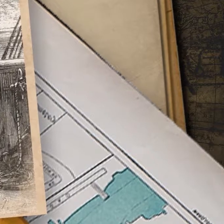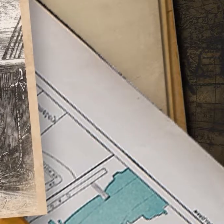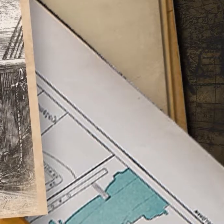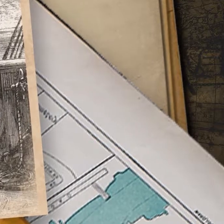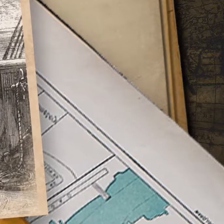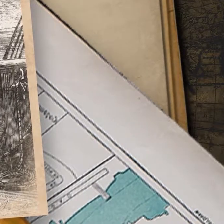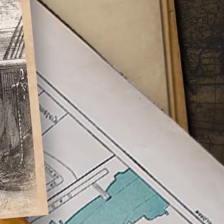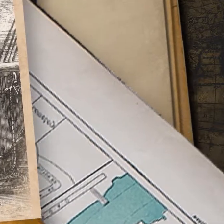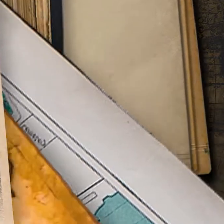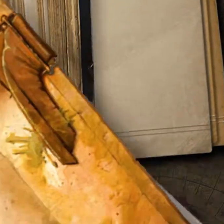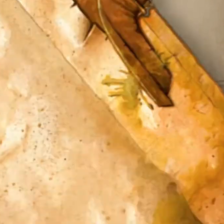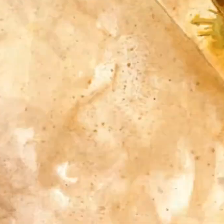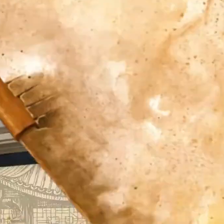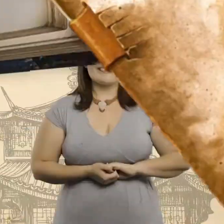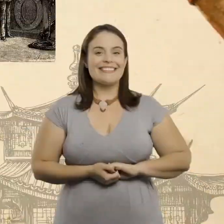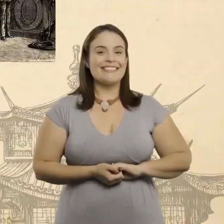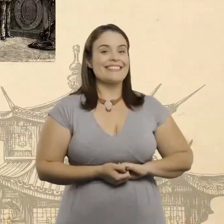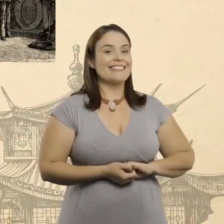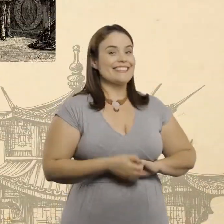velas.